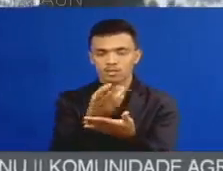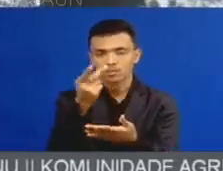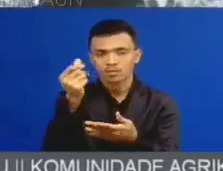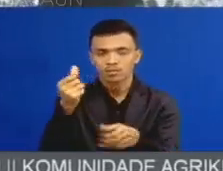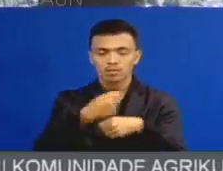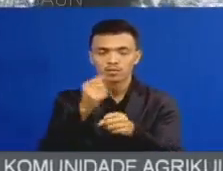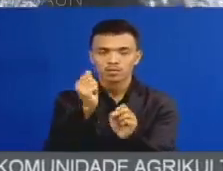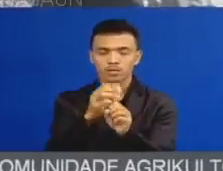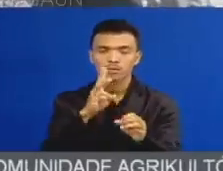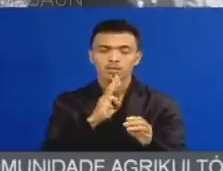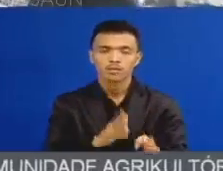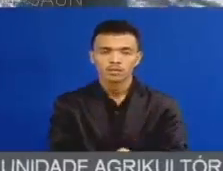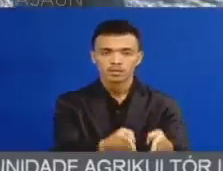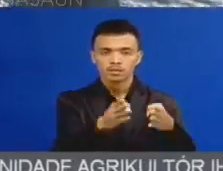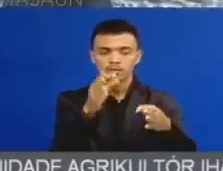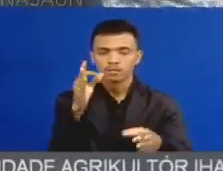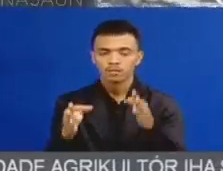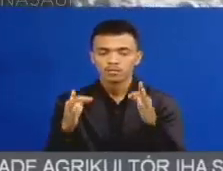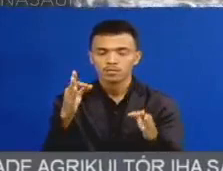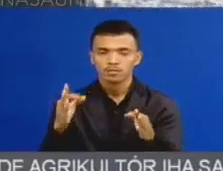halo irrigação. Iduni hane kata